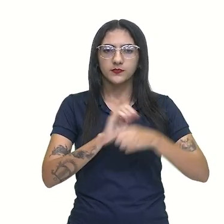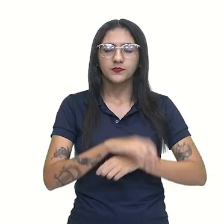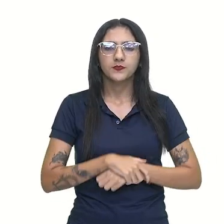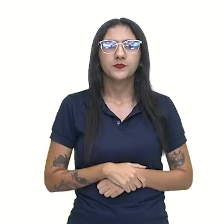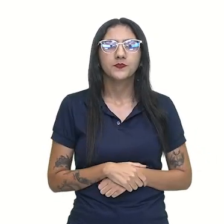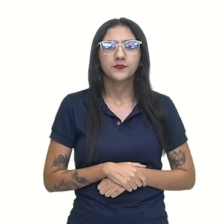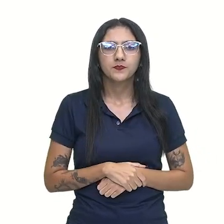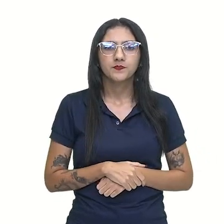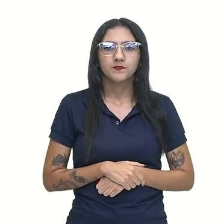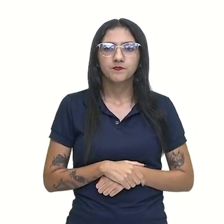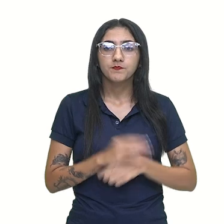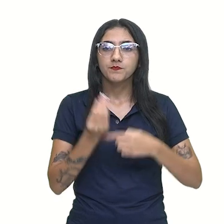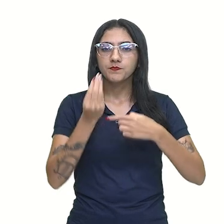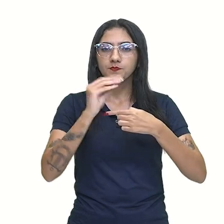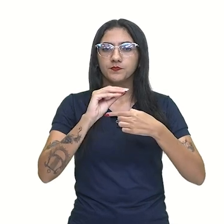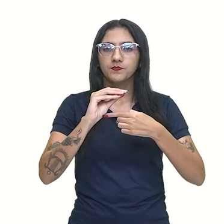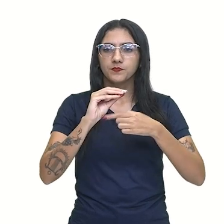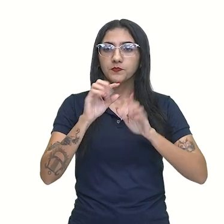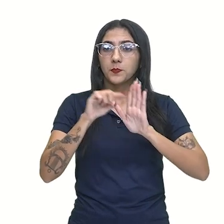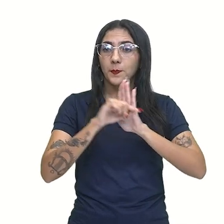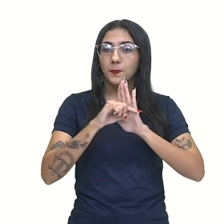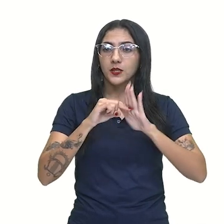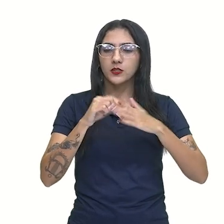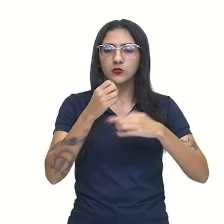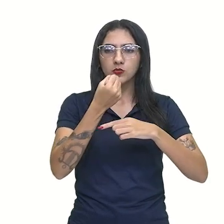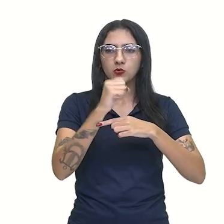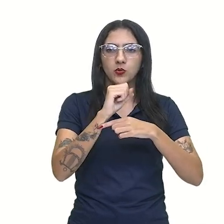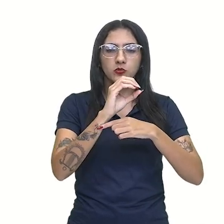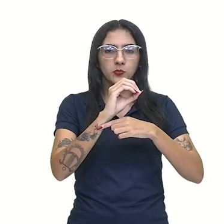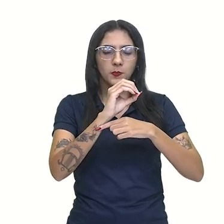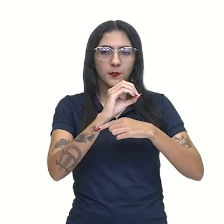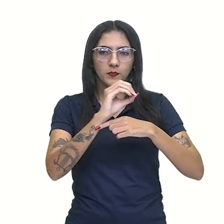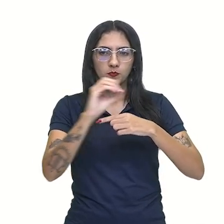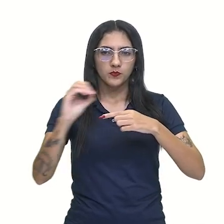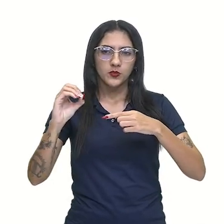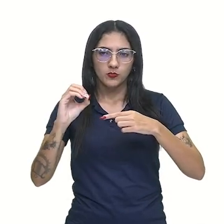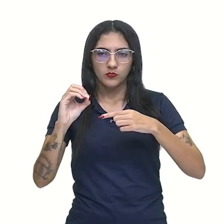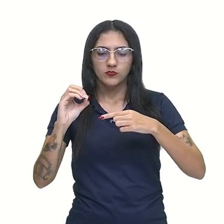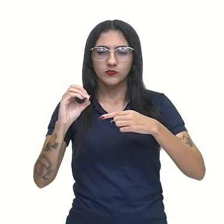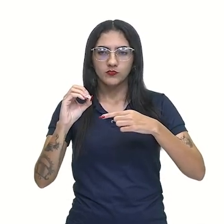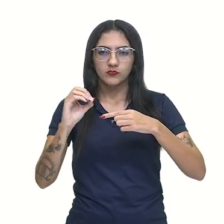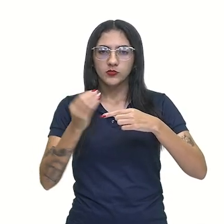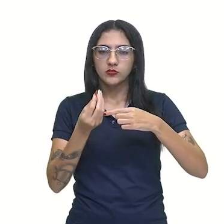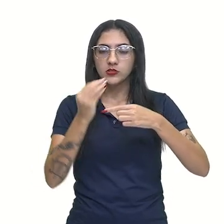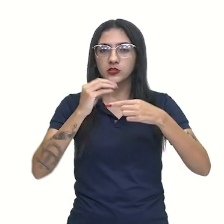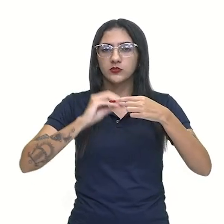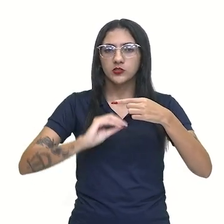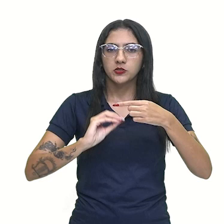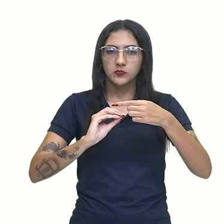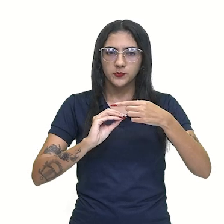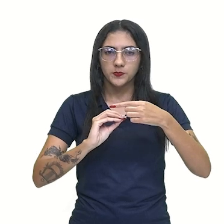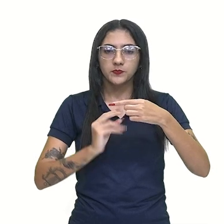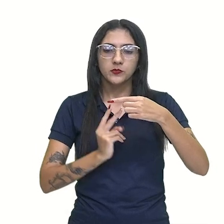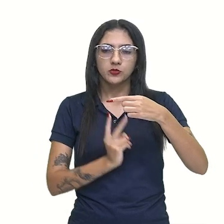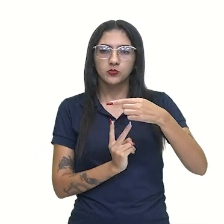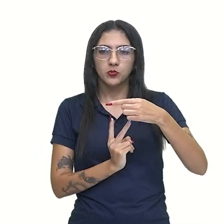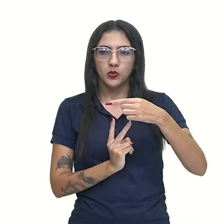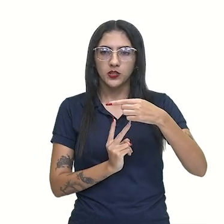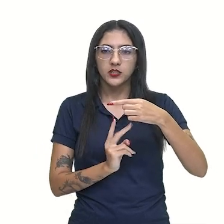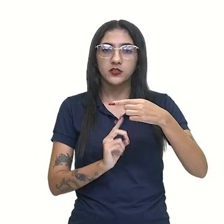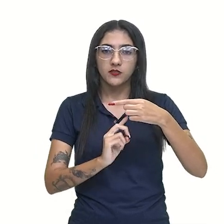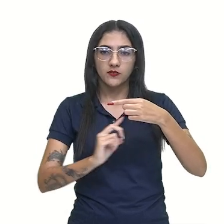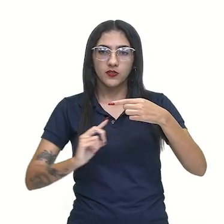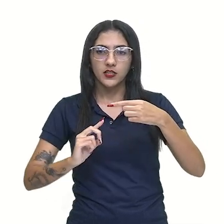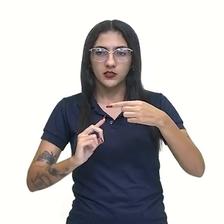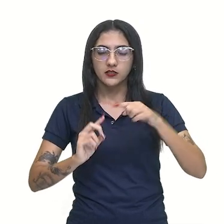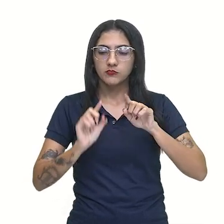O B é 8.000, então vai ficar menos 8.000, dividido por 2 vezes